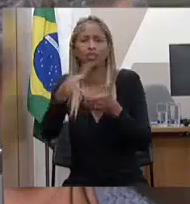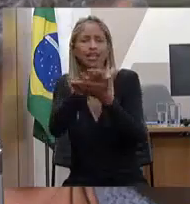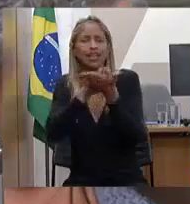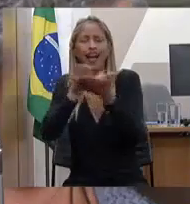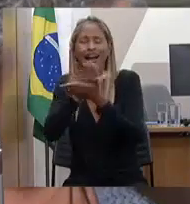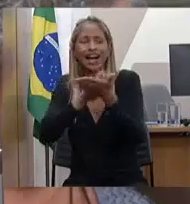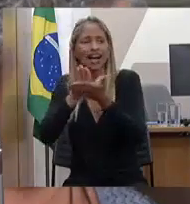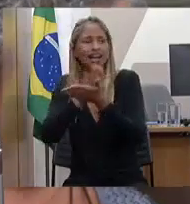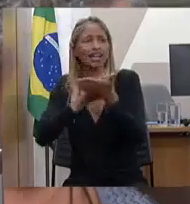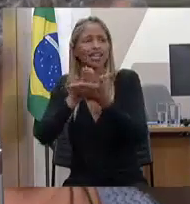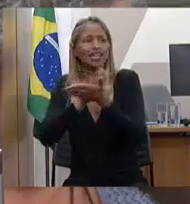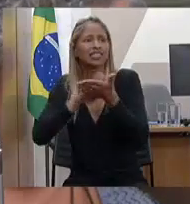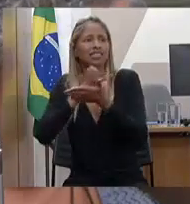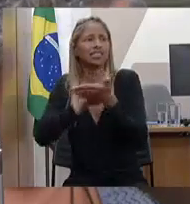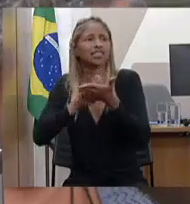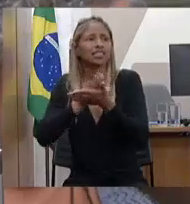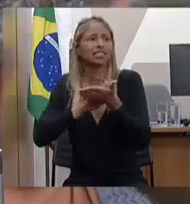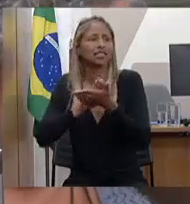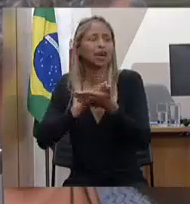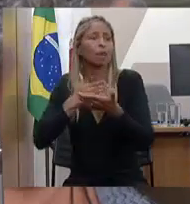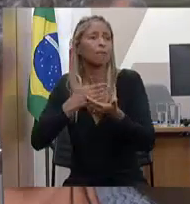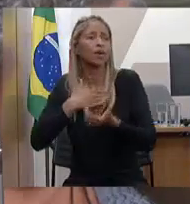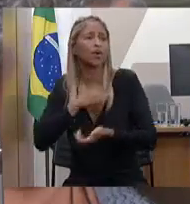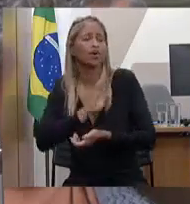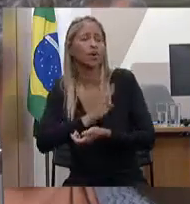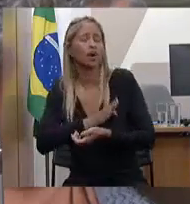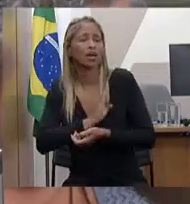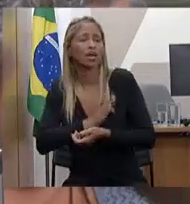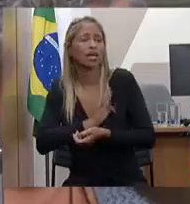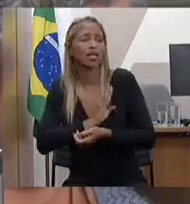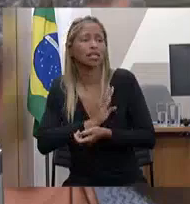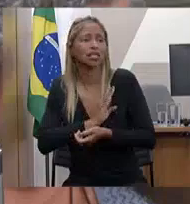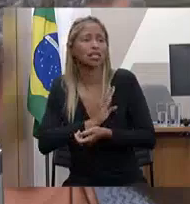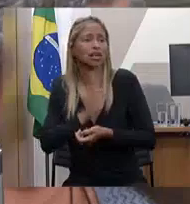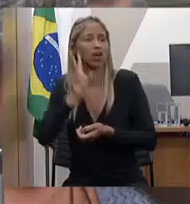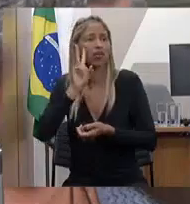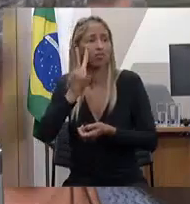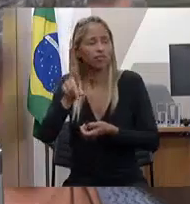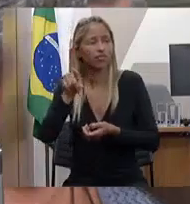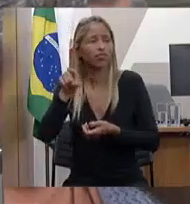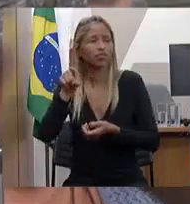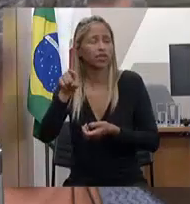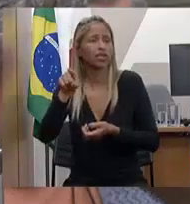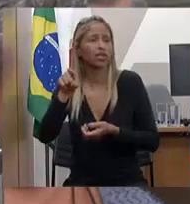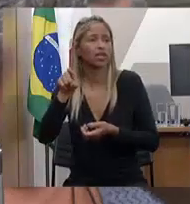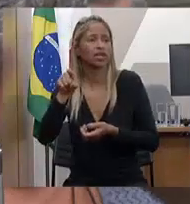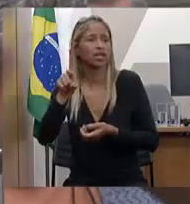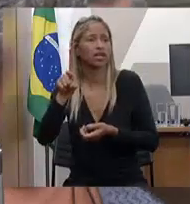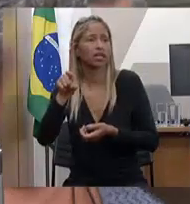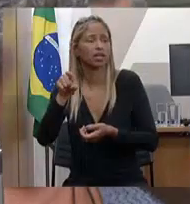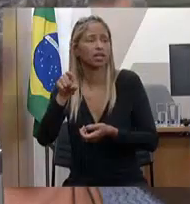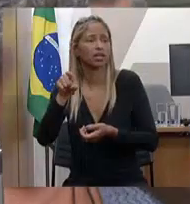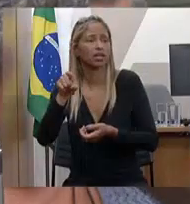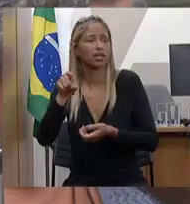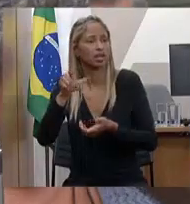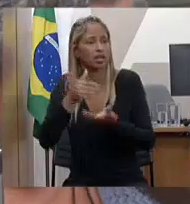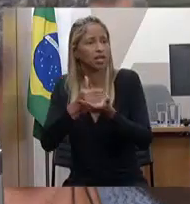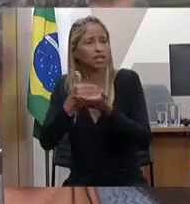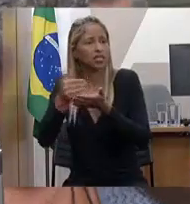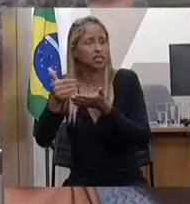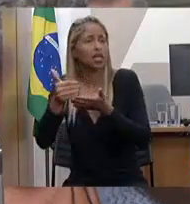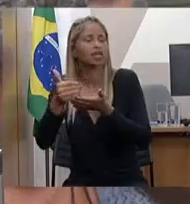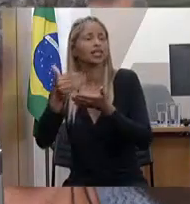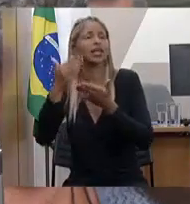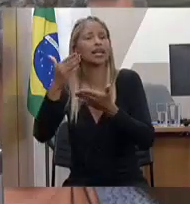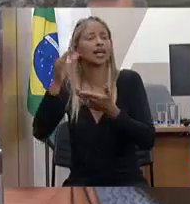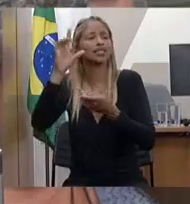nada e aí você fica numa situação e o meu coração ficou assim quando eu sou que o árvore já tinha iniciado outra vez